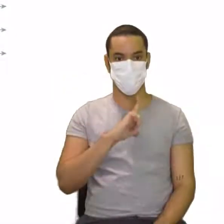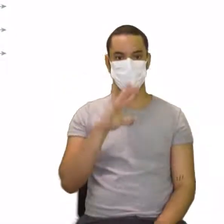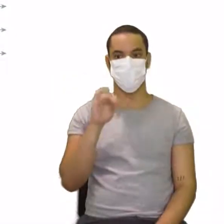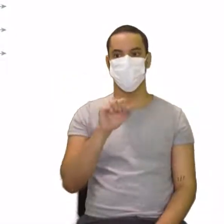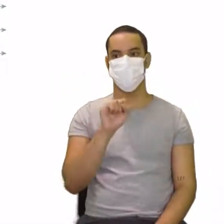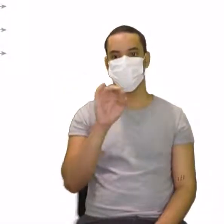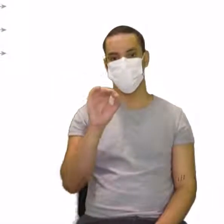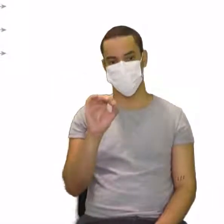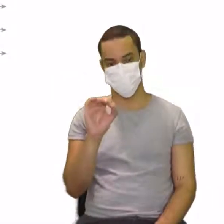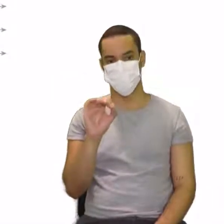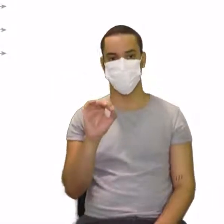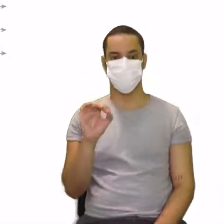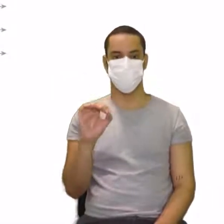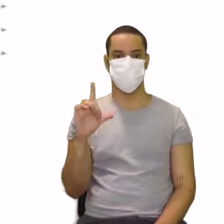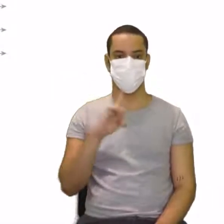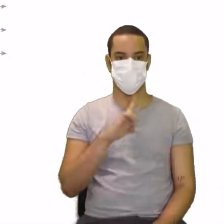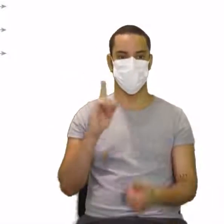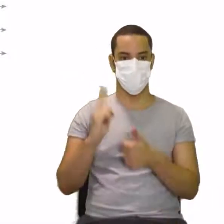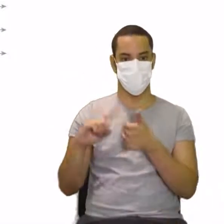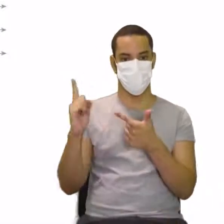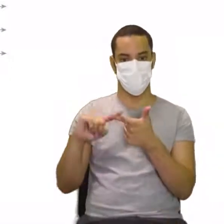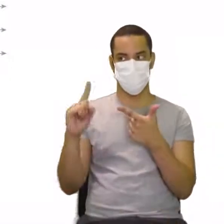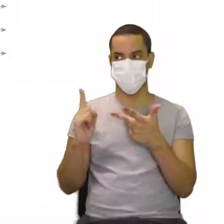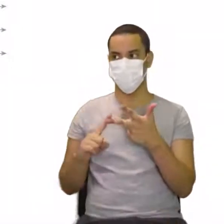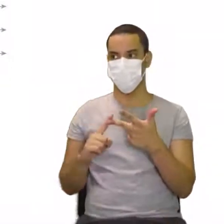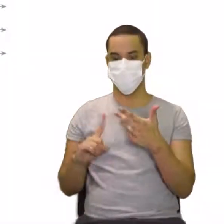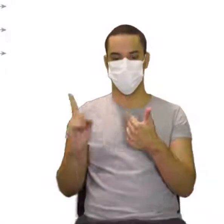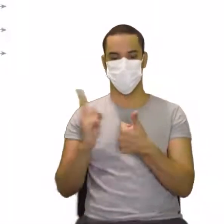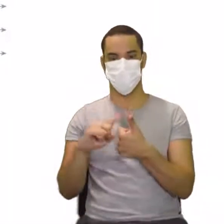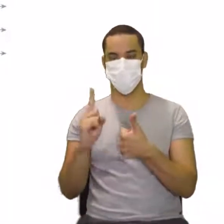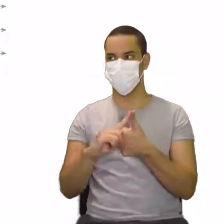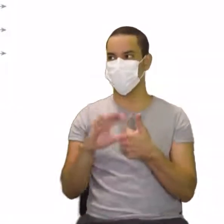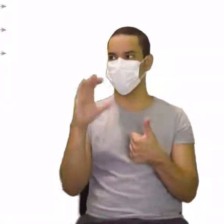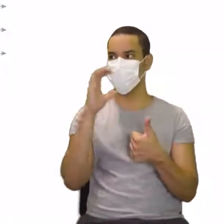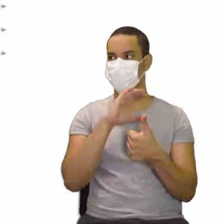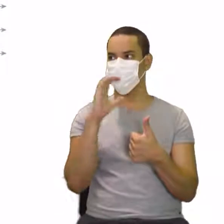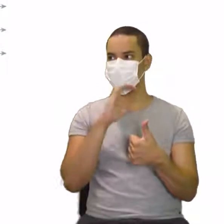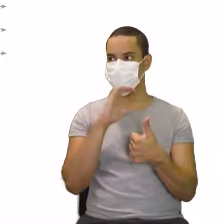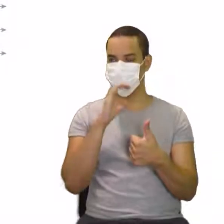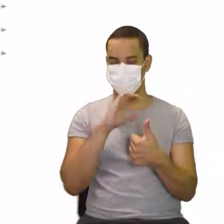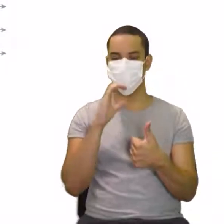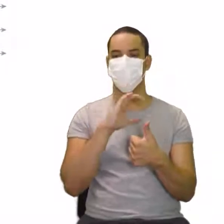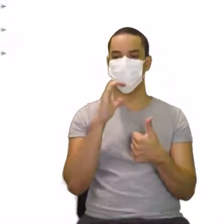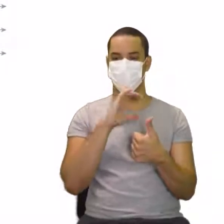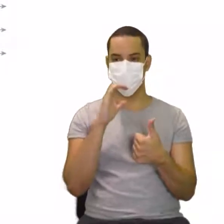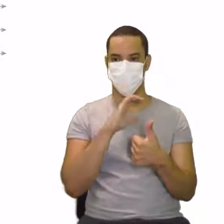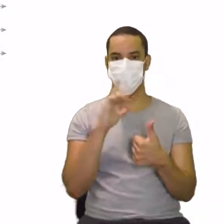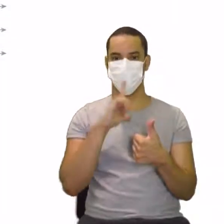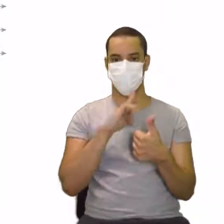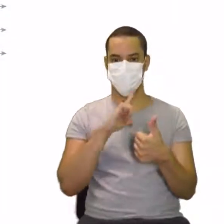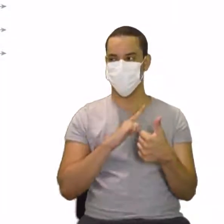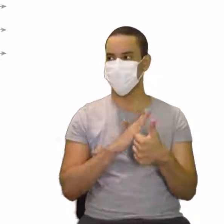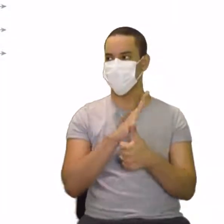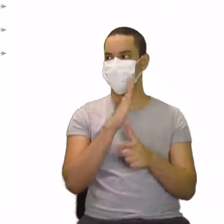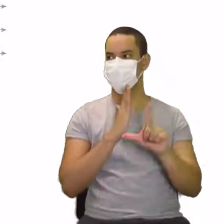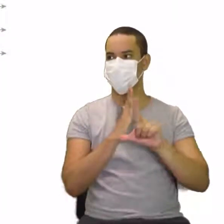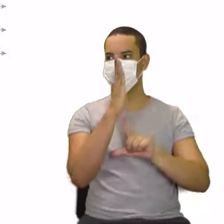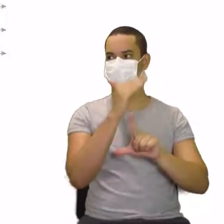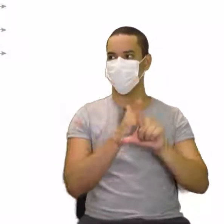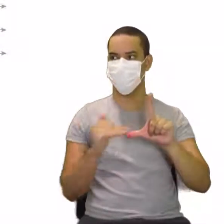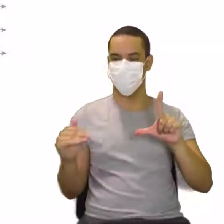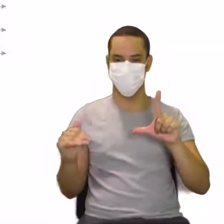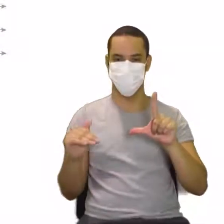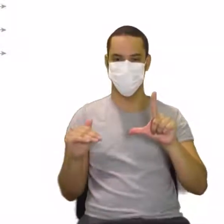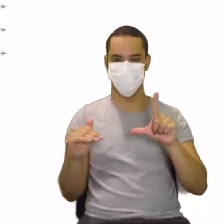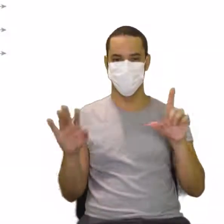Quais são os casos? Nós temos três, pessoal. Quando a velocidade da partícula é paralelo à direção aí da linha de